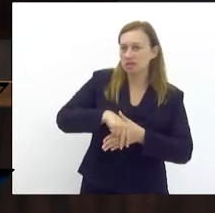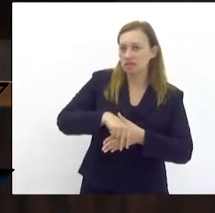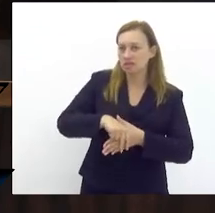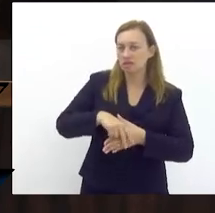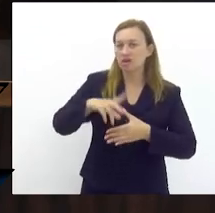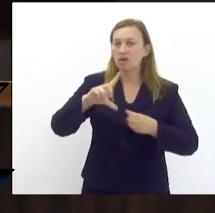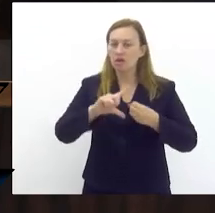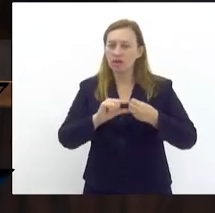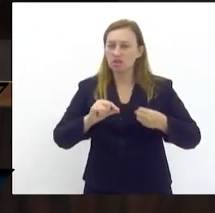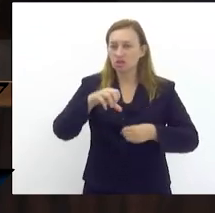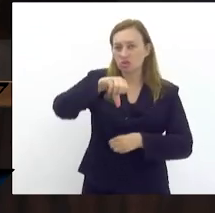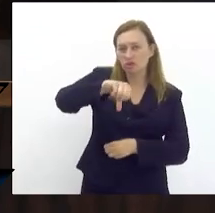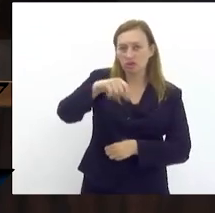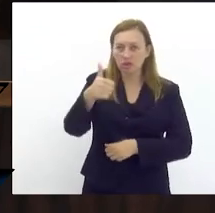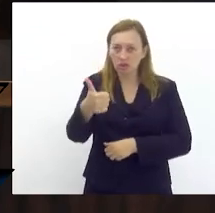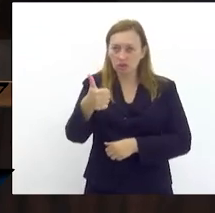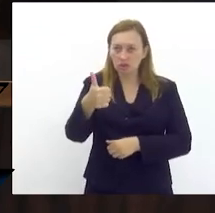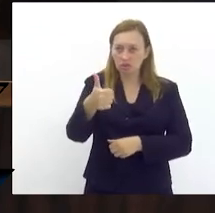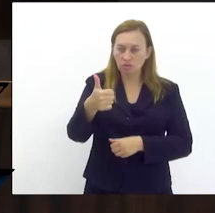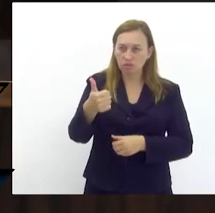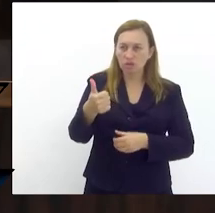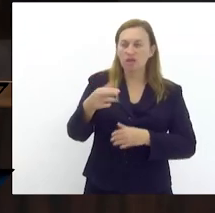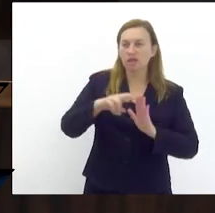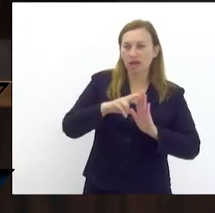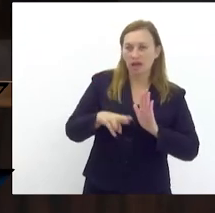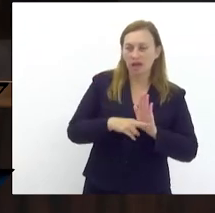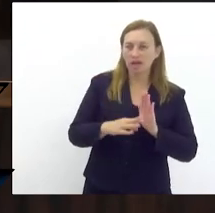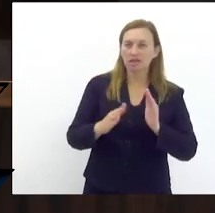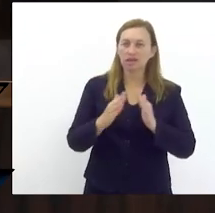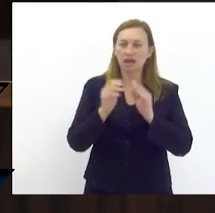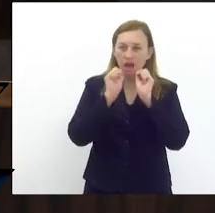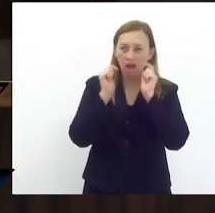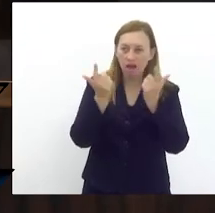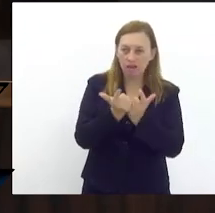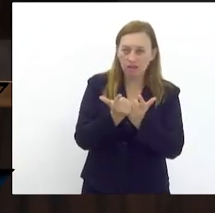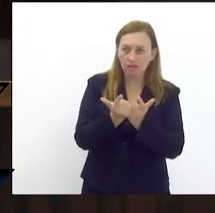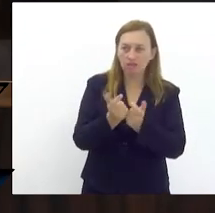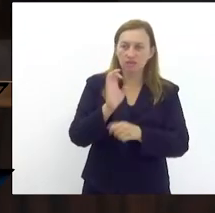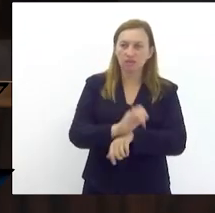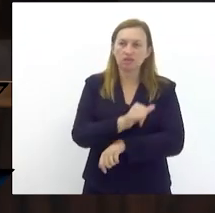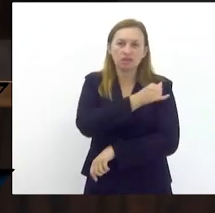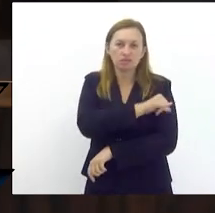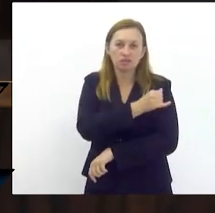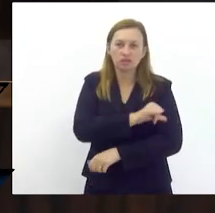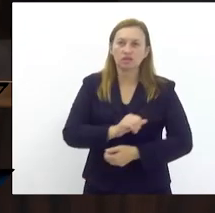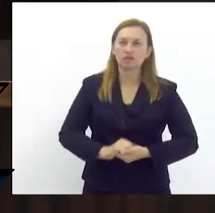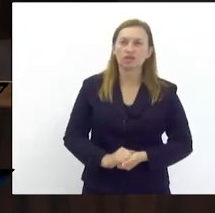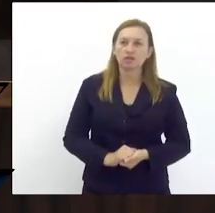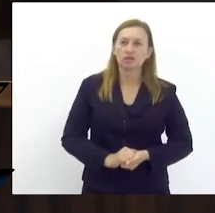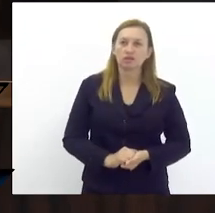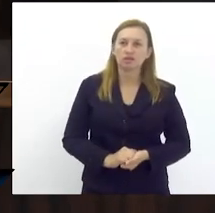artigo 91 do regimento interno da Assembleia Legislativa do Estado do Rio de Janeiro